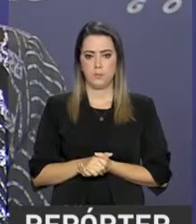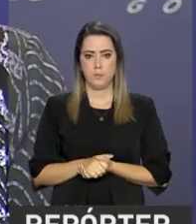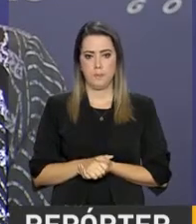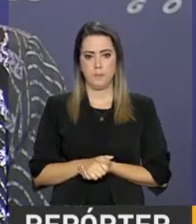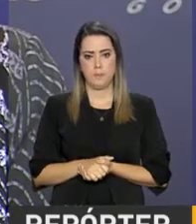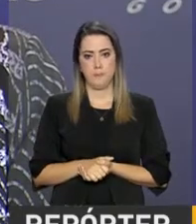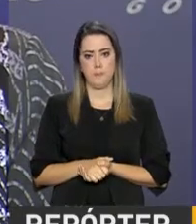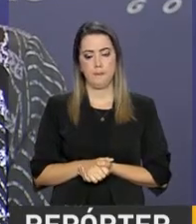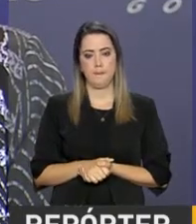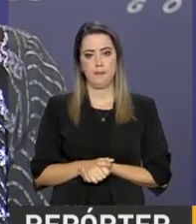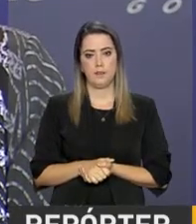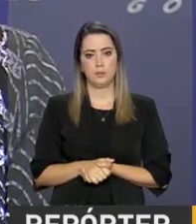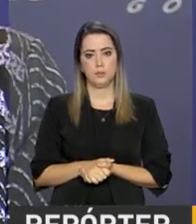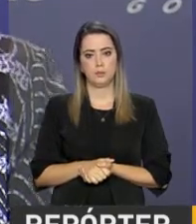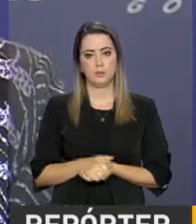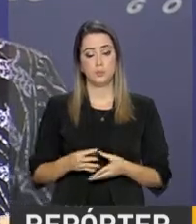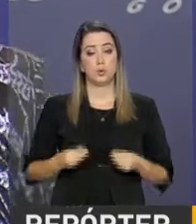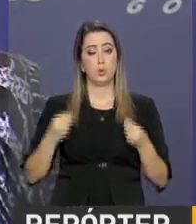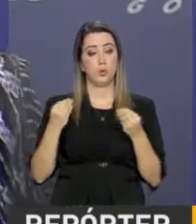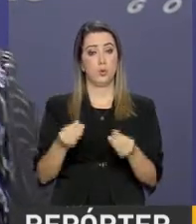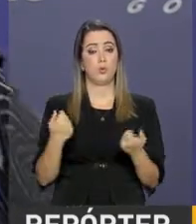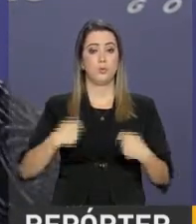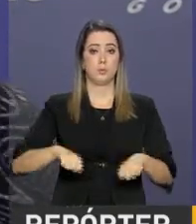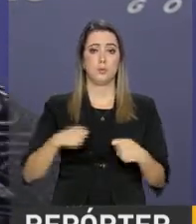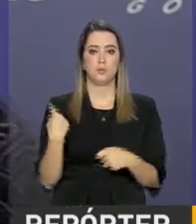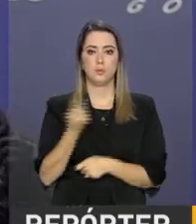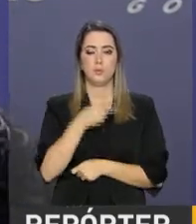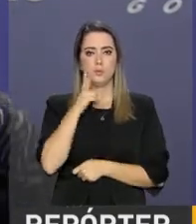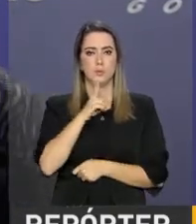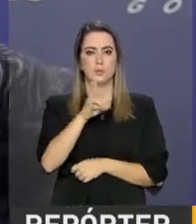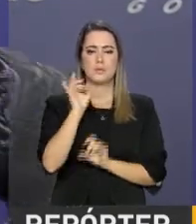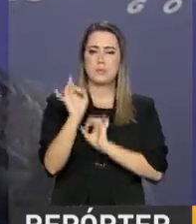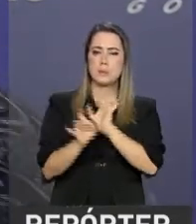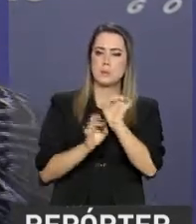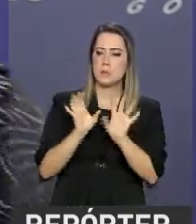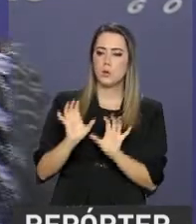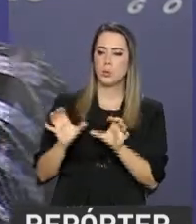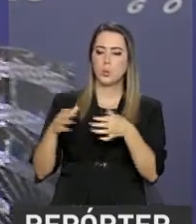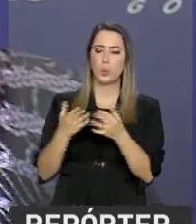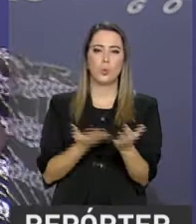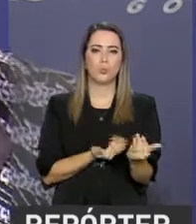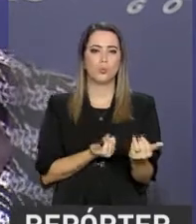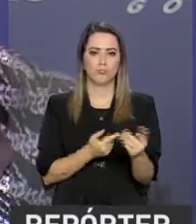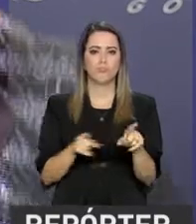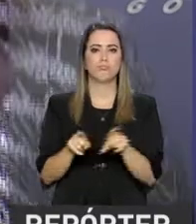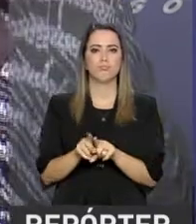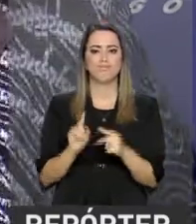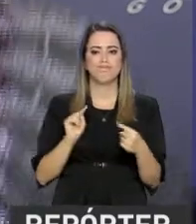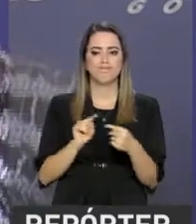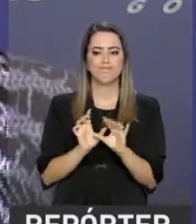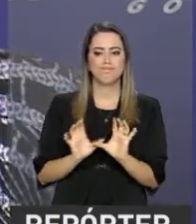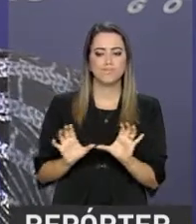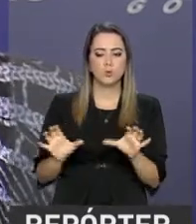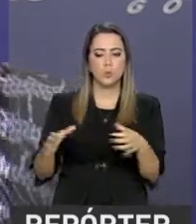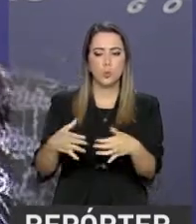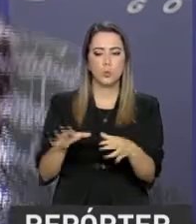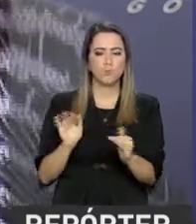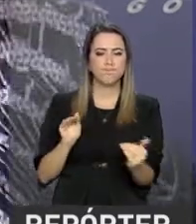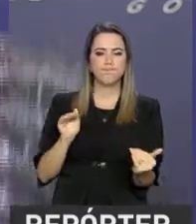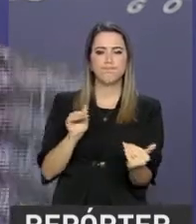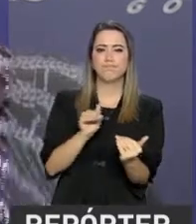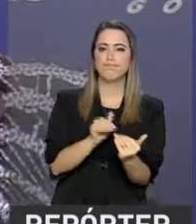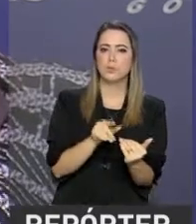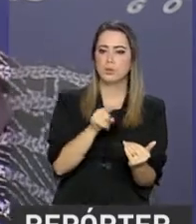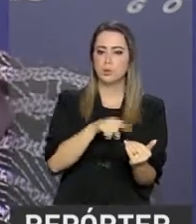a necessidade que a gente pudesse ter uma visão mais específica e focada daqueles